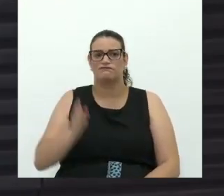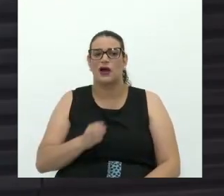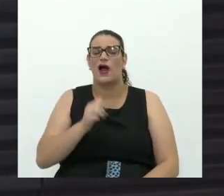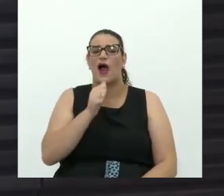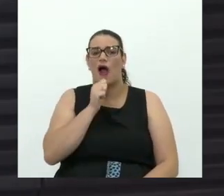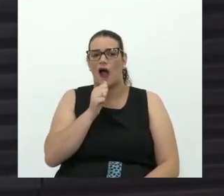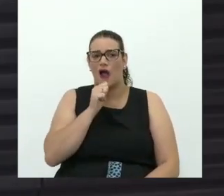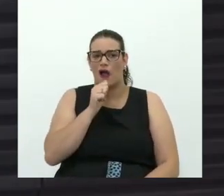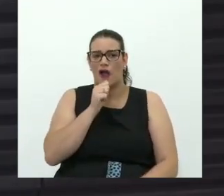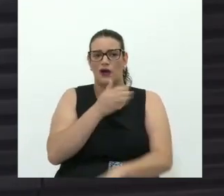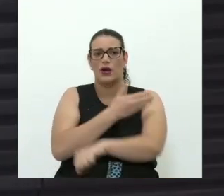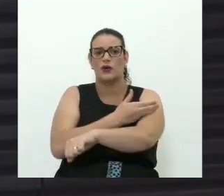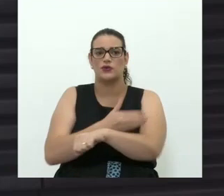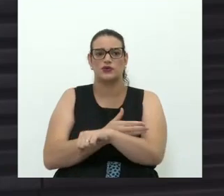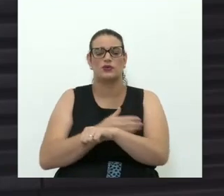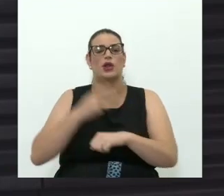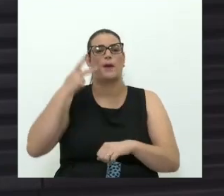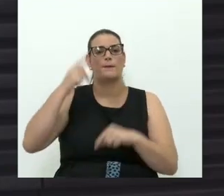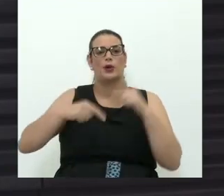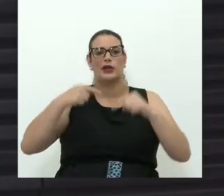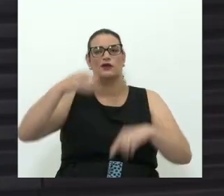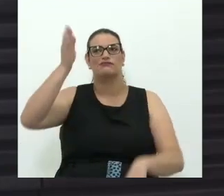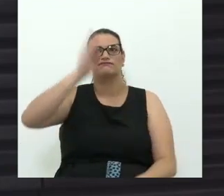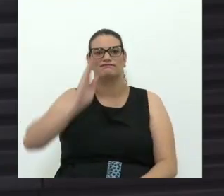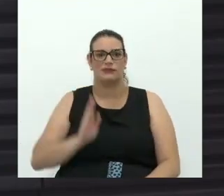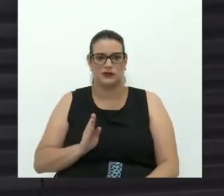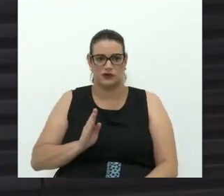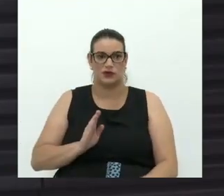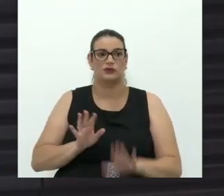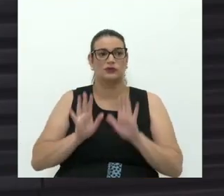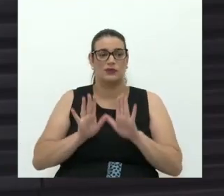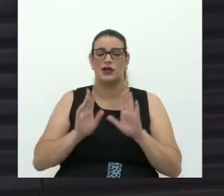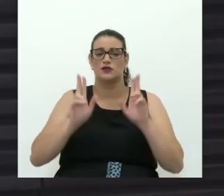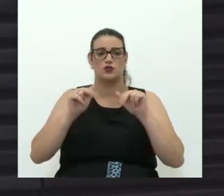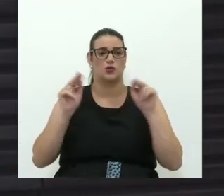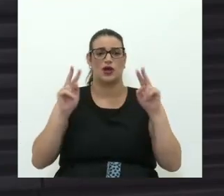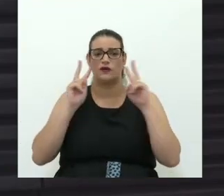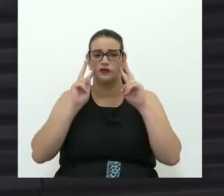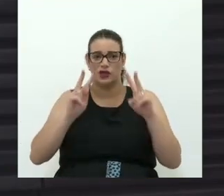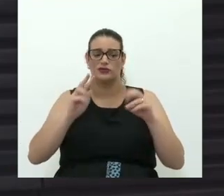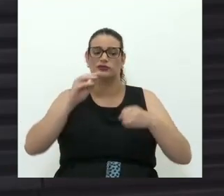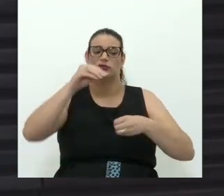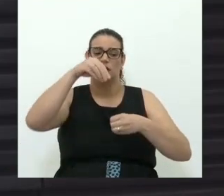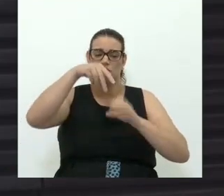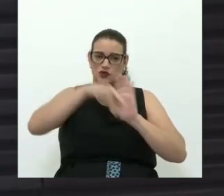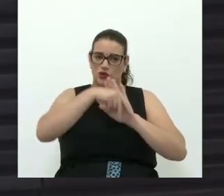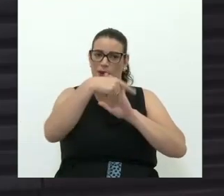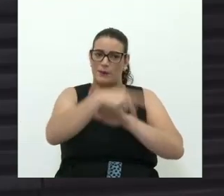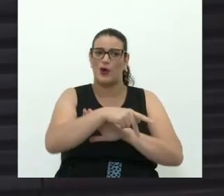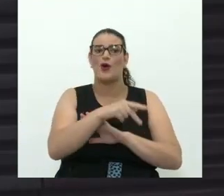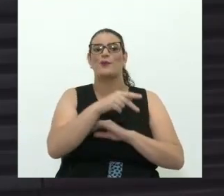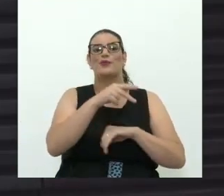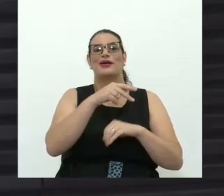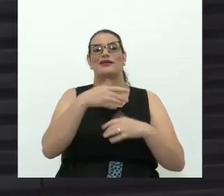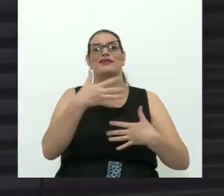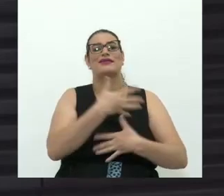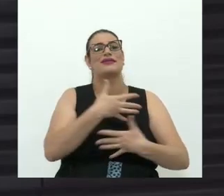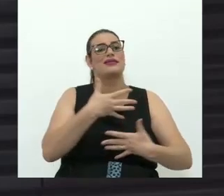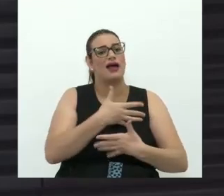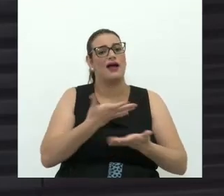acostumados com uma política nacional mas pouco olham para o município que é onde a gente tem